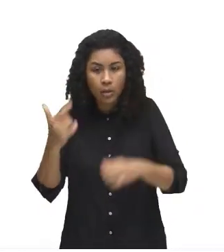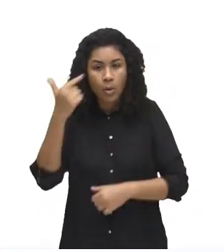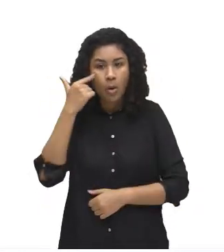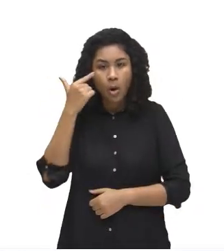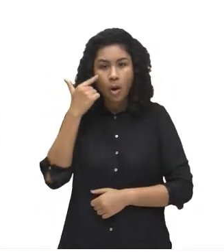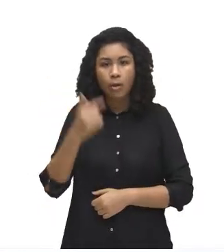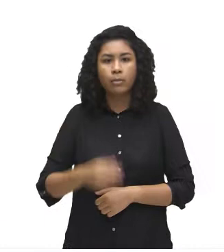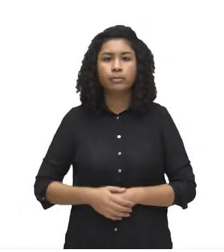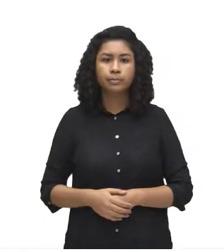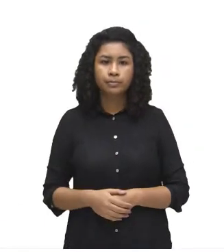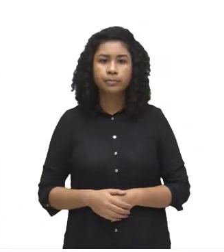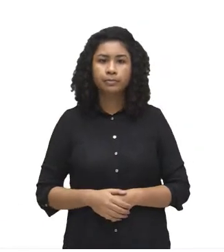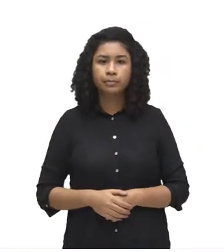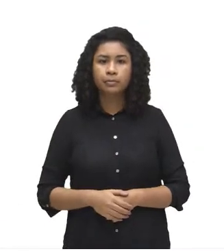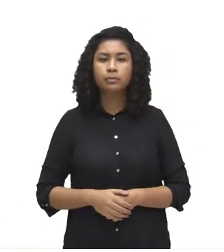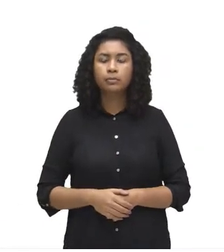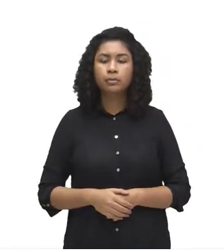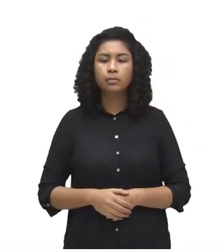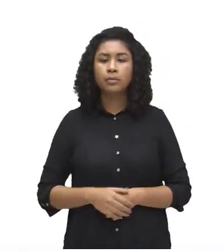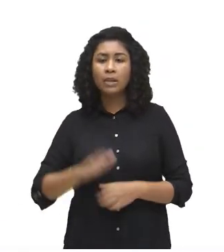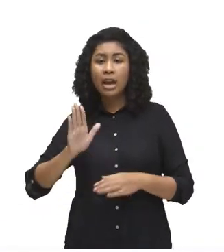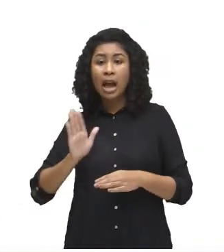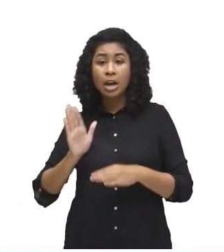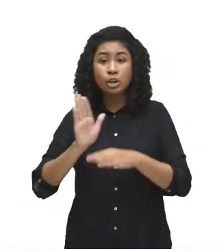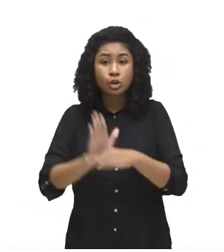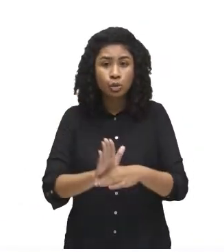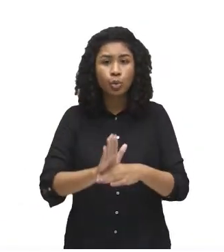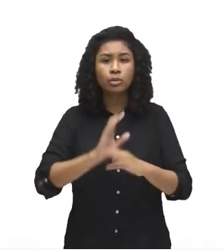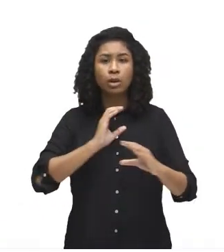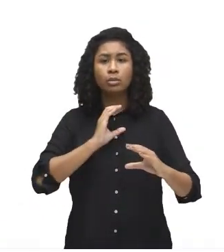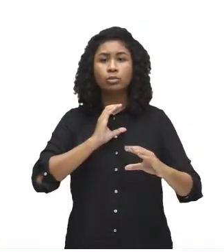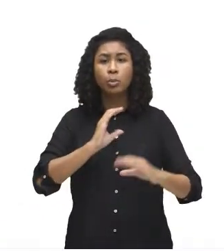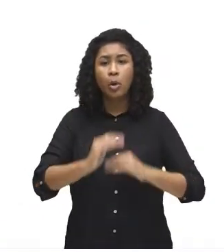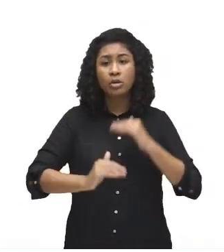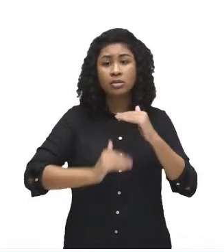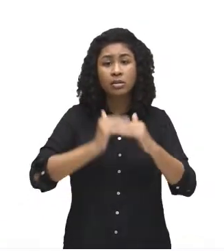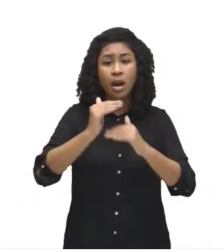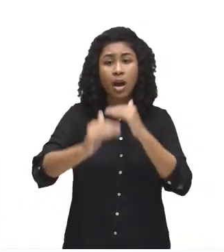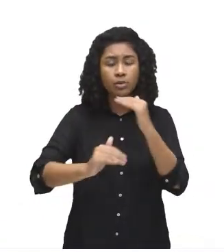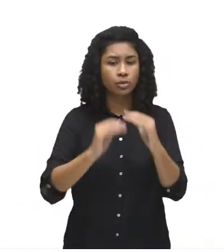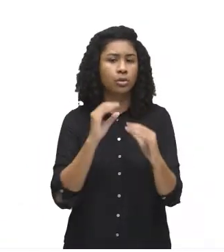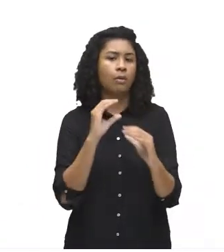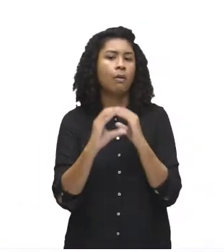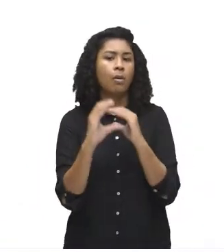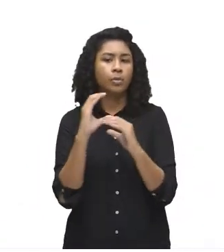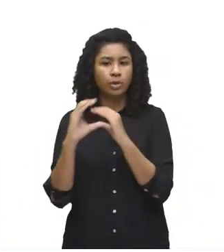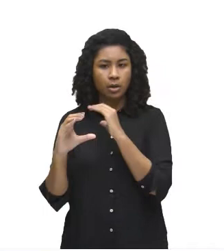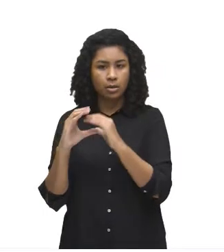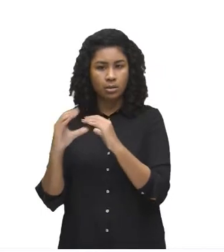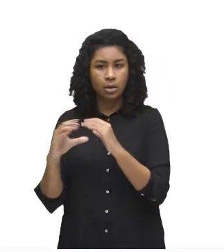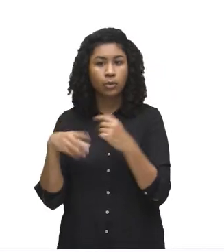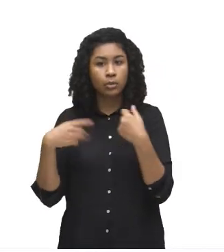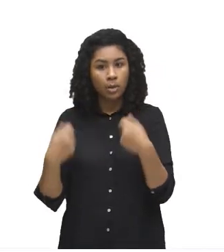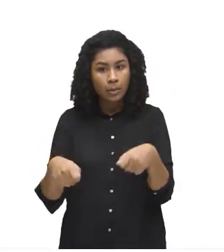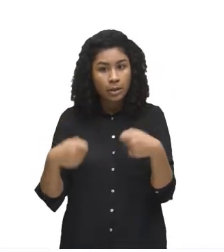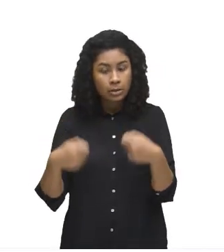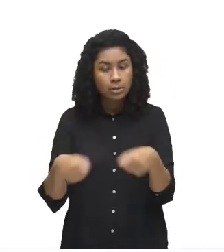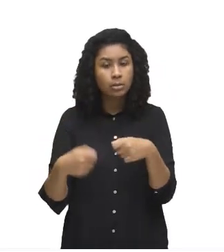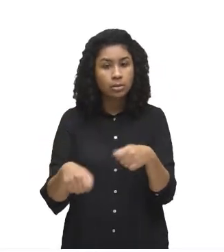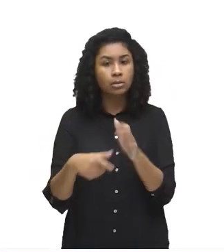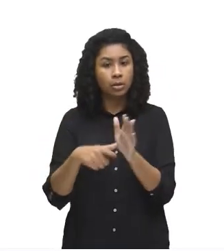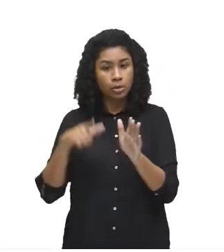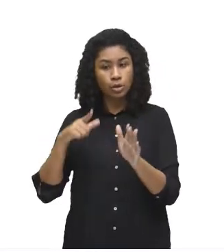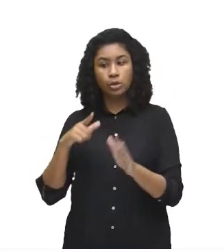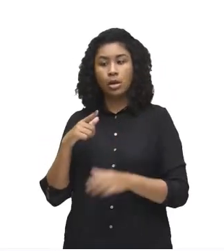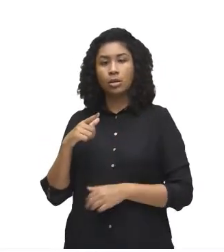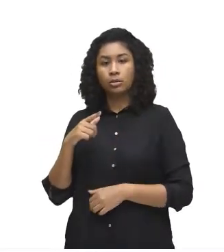possibilita o processo comunicativo. Então, é importante a linguagem para que eu consiga me comunicar e viver